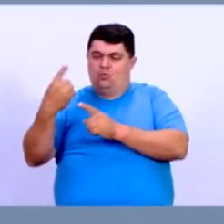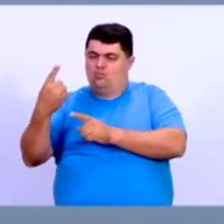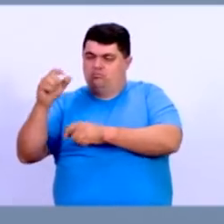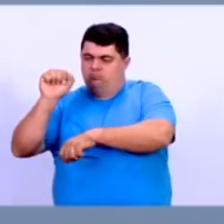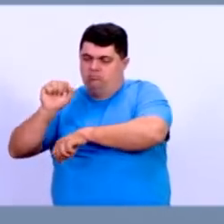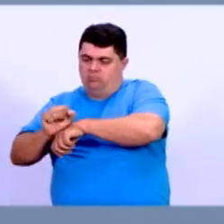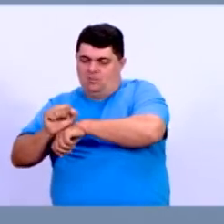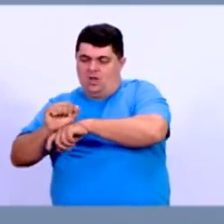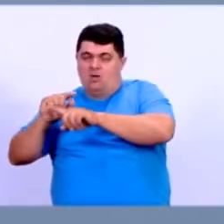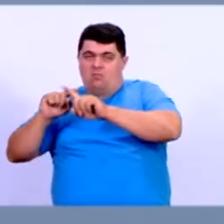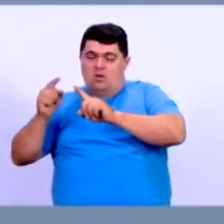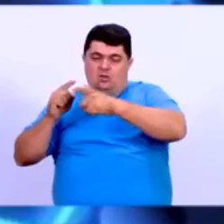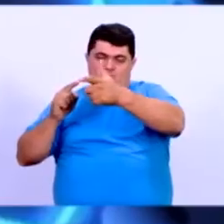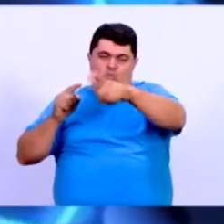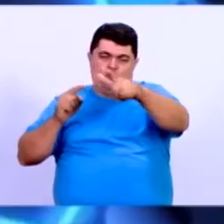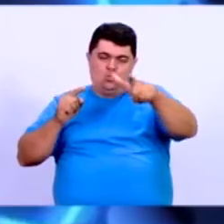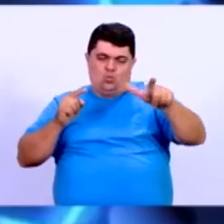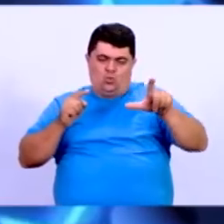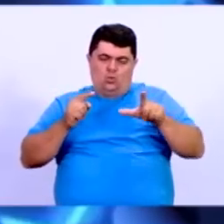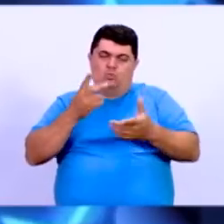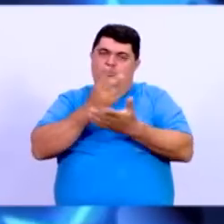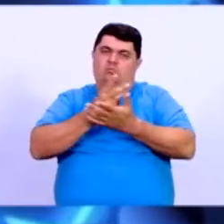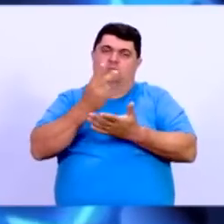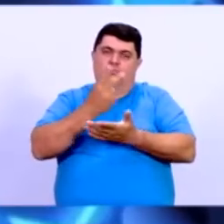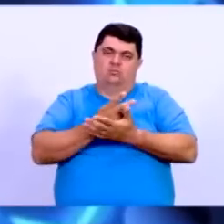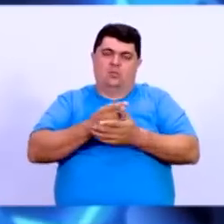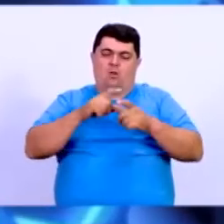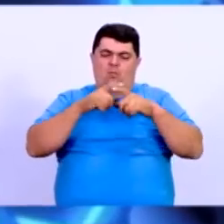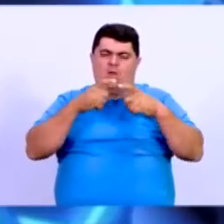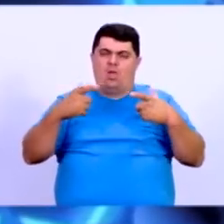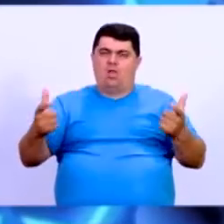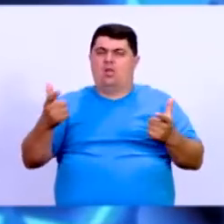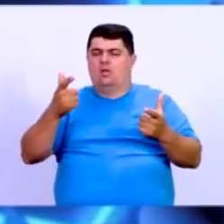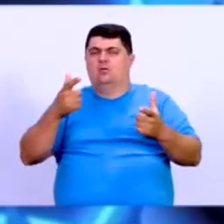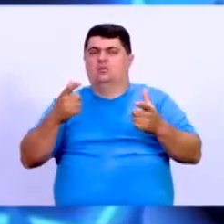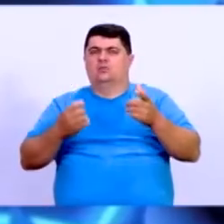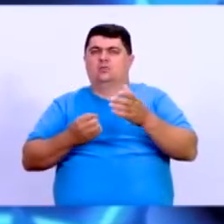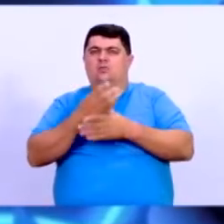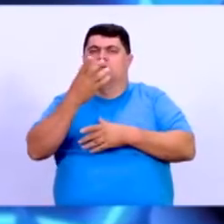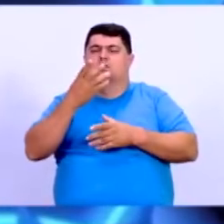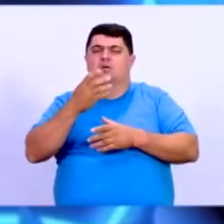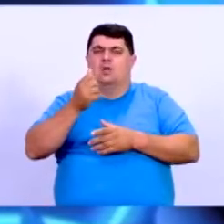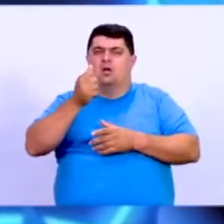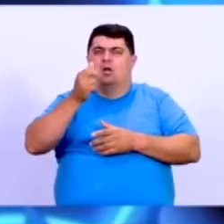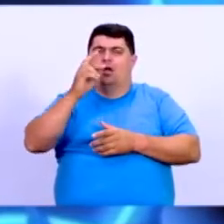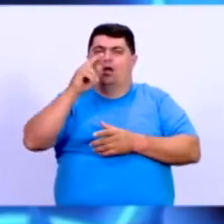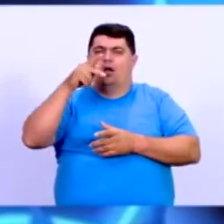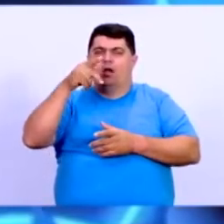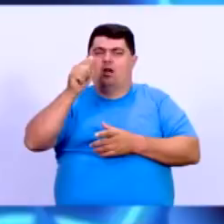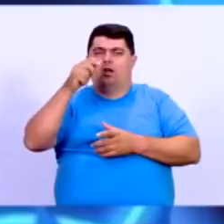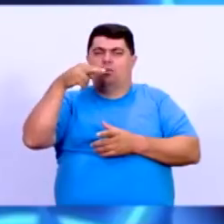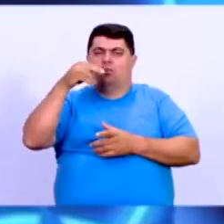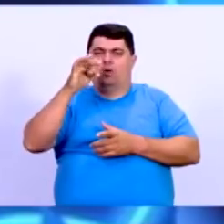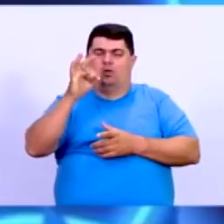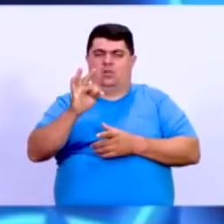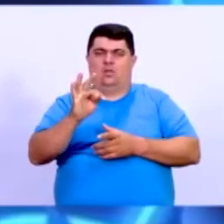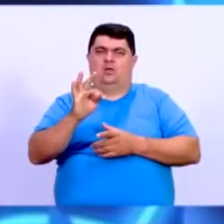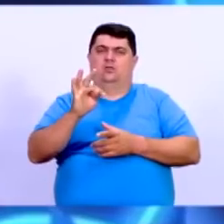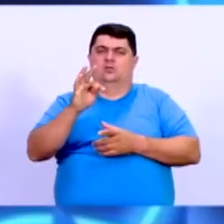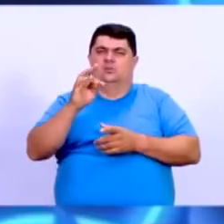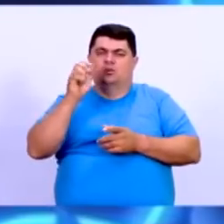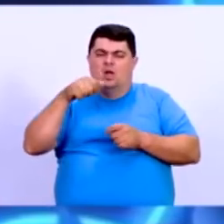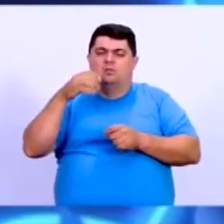um elo fosse destruído. O crescimento desta rede originou o que viria a ser chamado de ARPANET e permitiu que